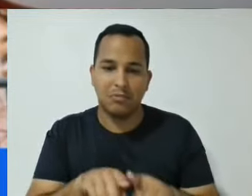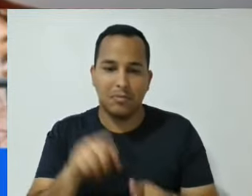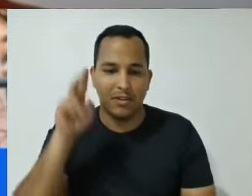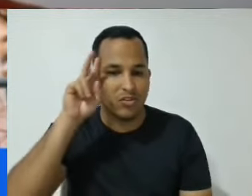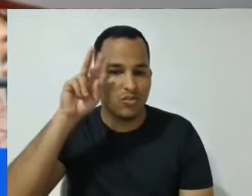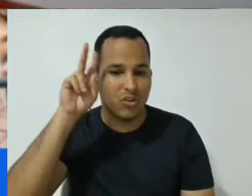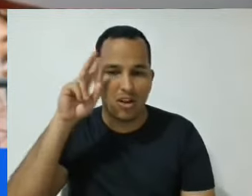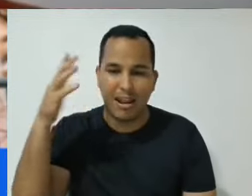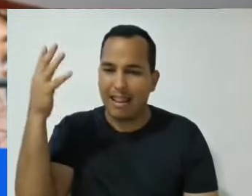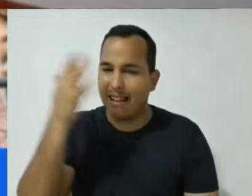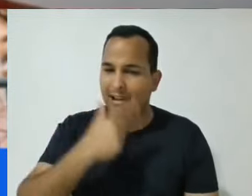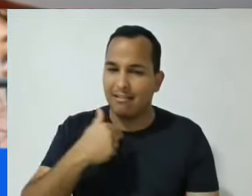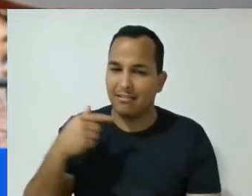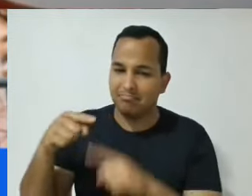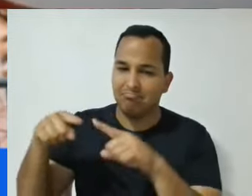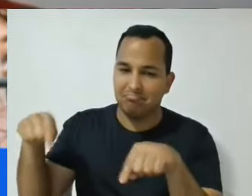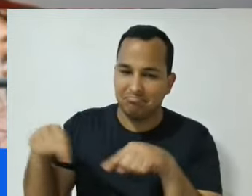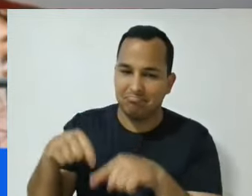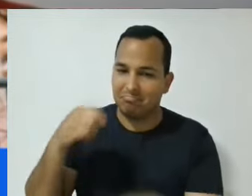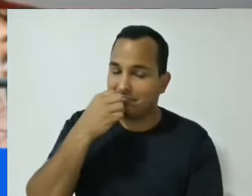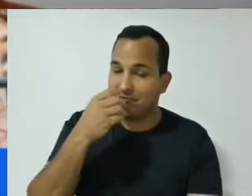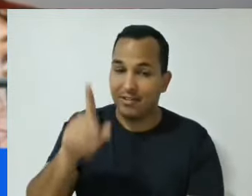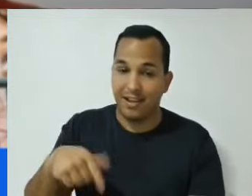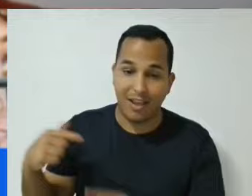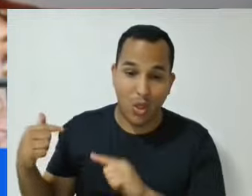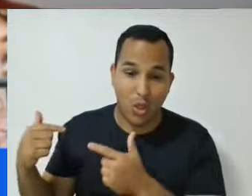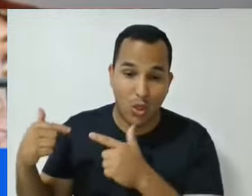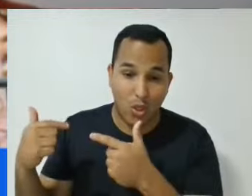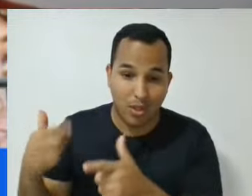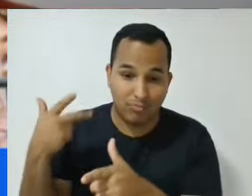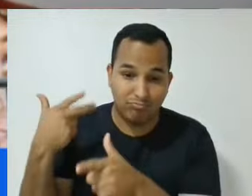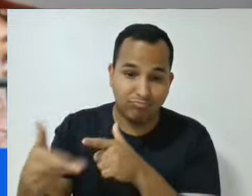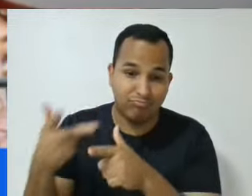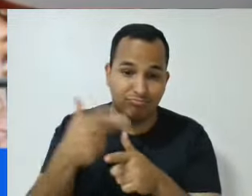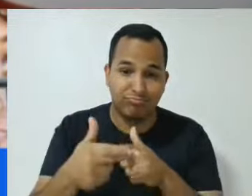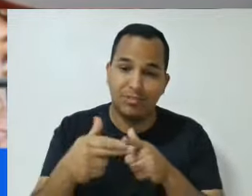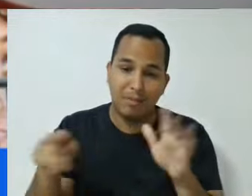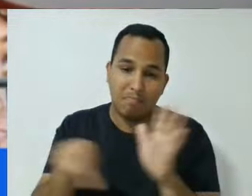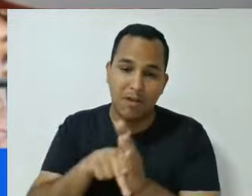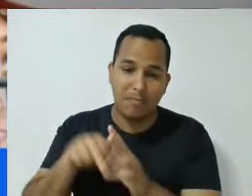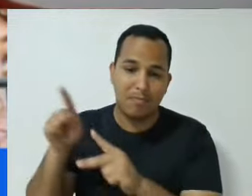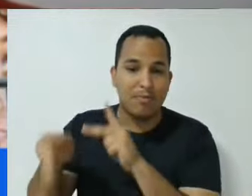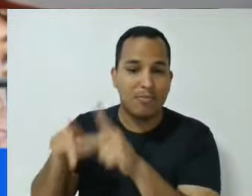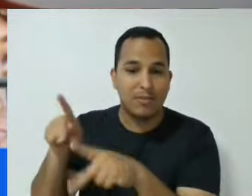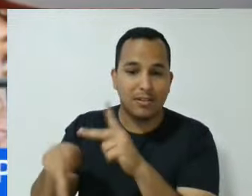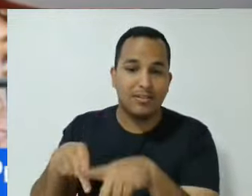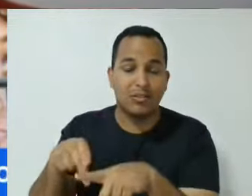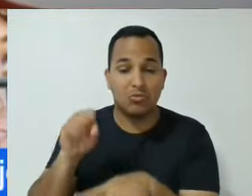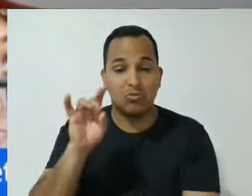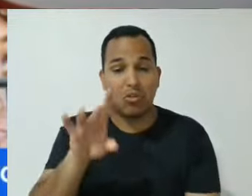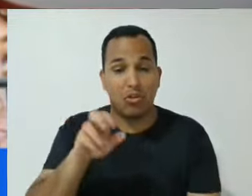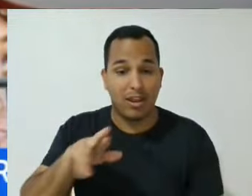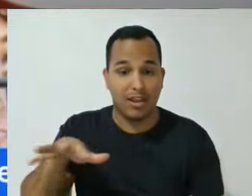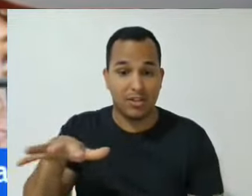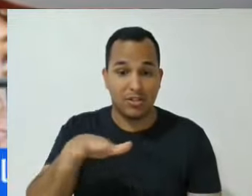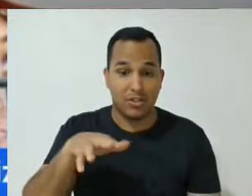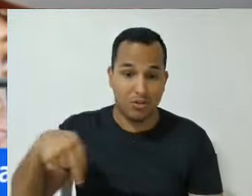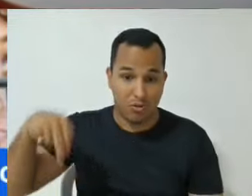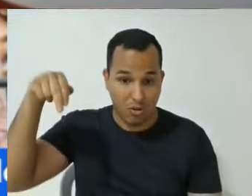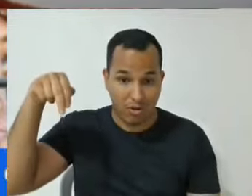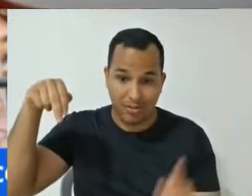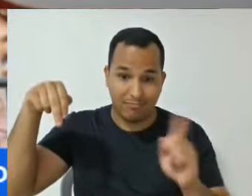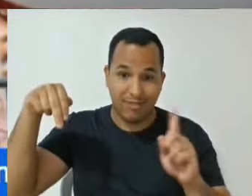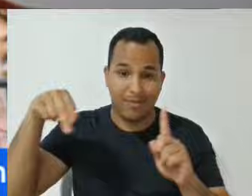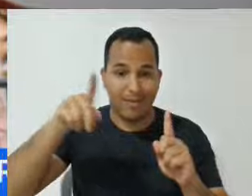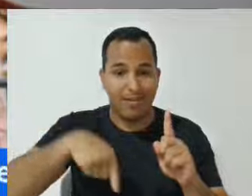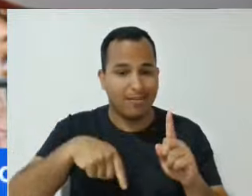desse espaço, que foi uma conquista da população, não só da região norte, mas também da população de Belo